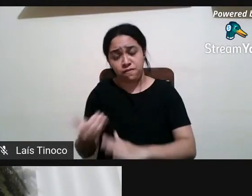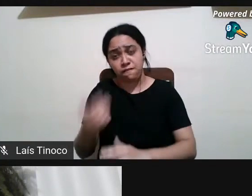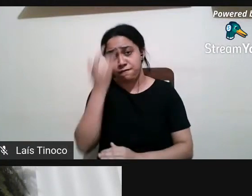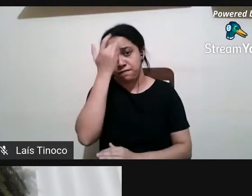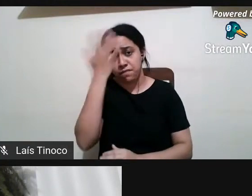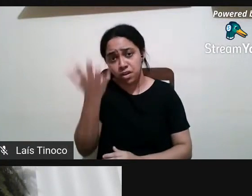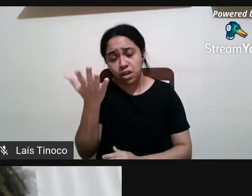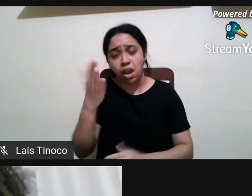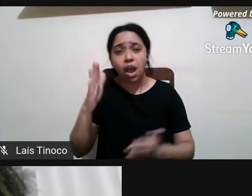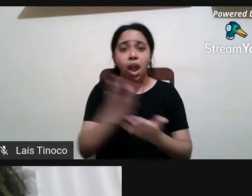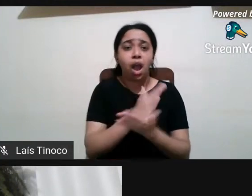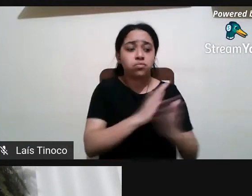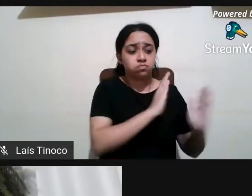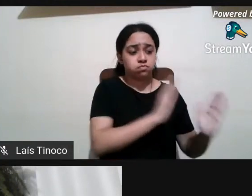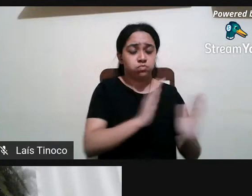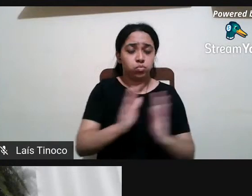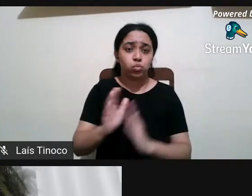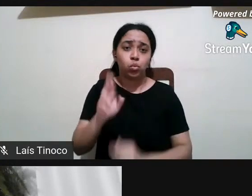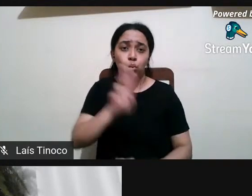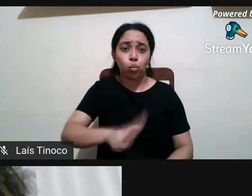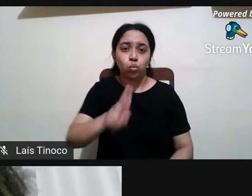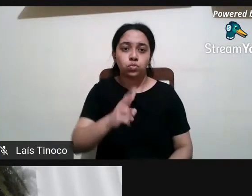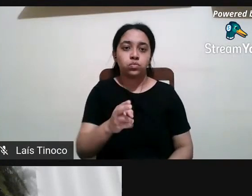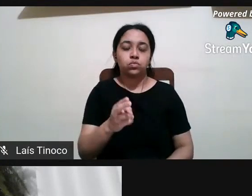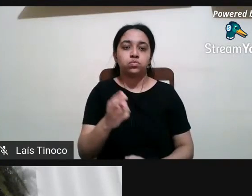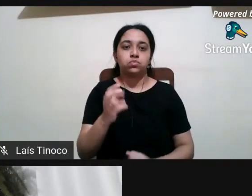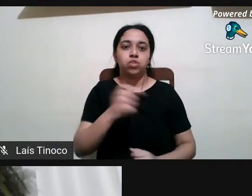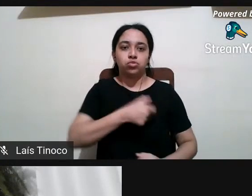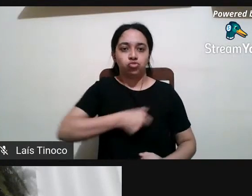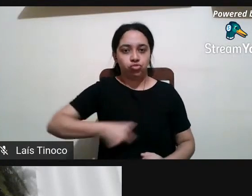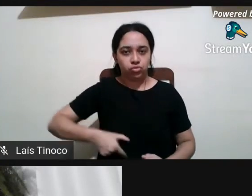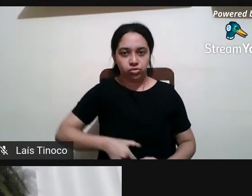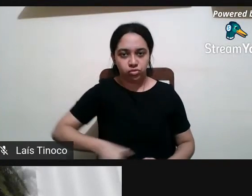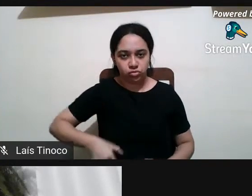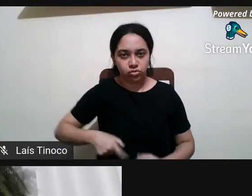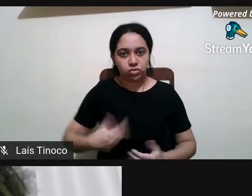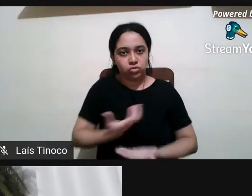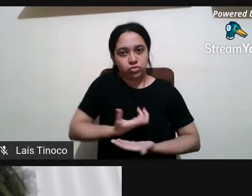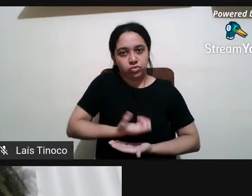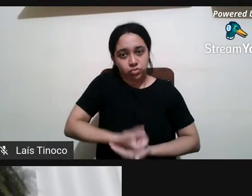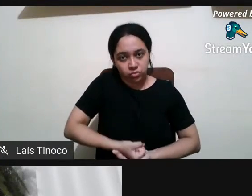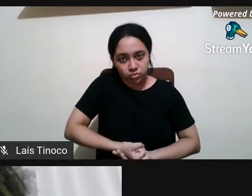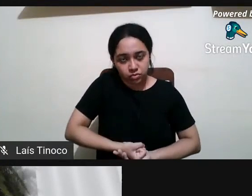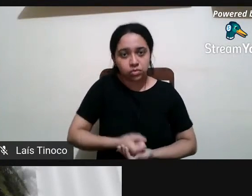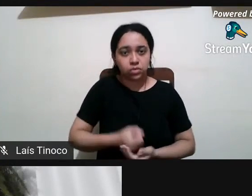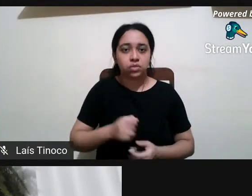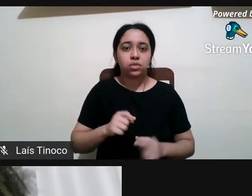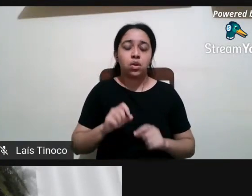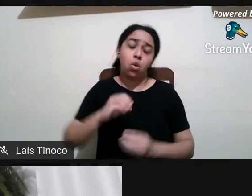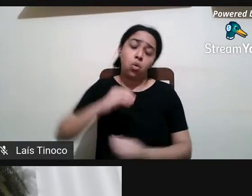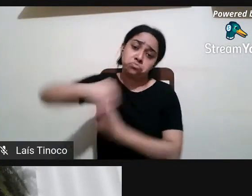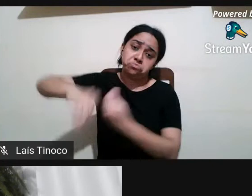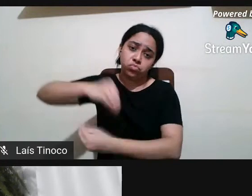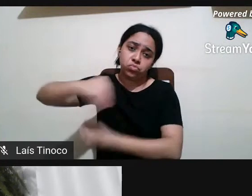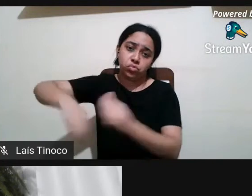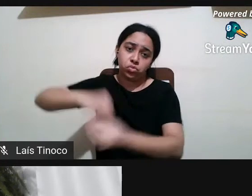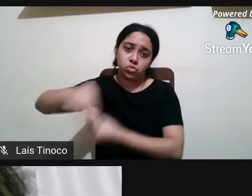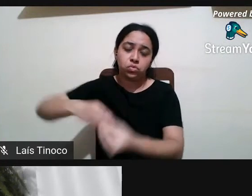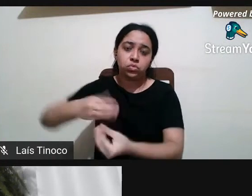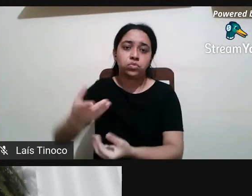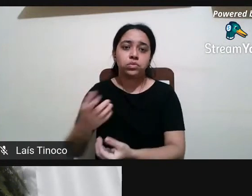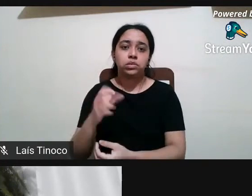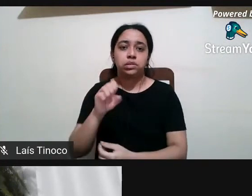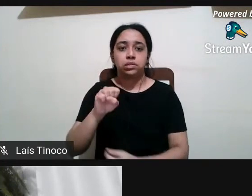tem protocolo que associa digestão química com essa solução aquosa, salina, né? Para que haja diferença